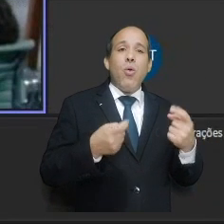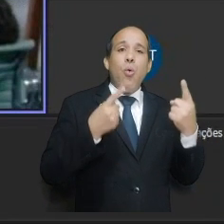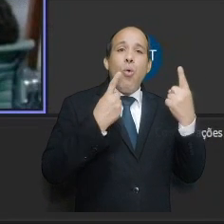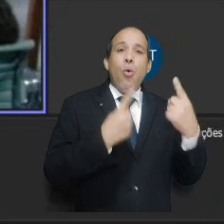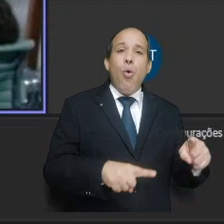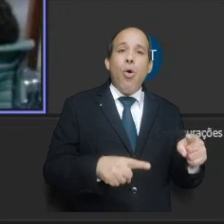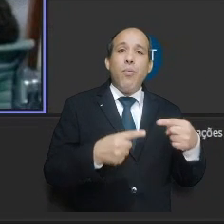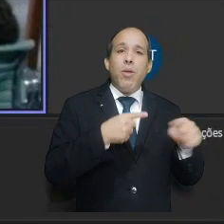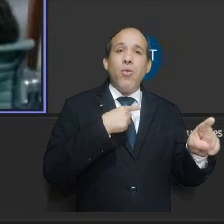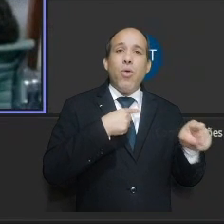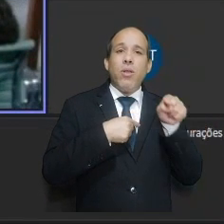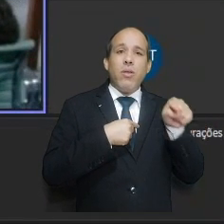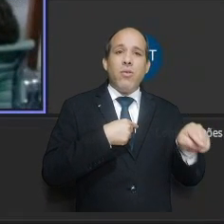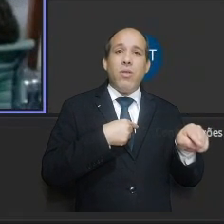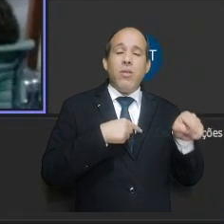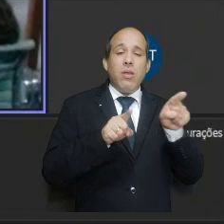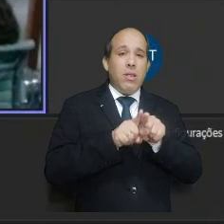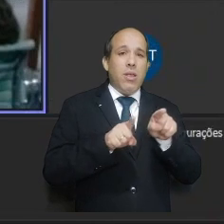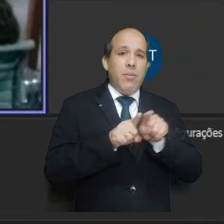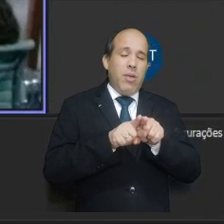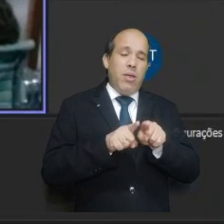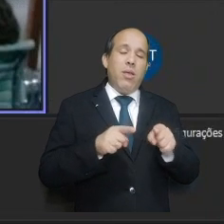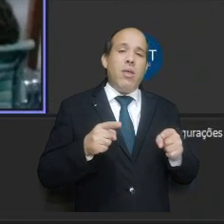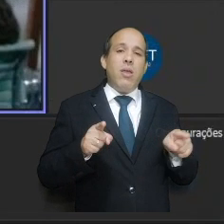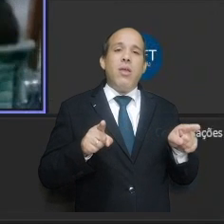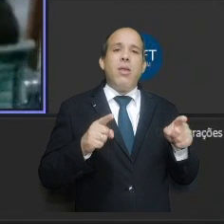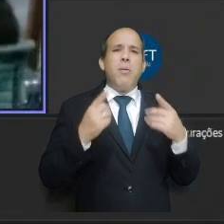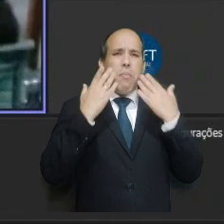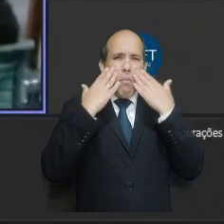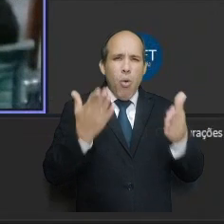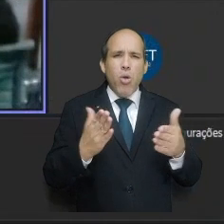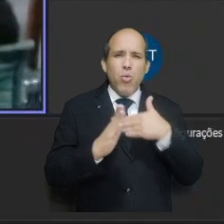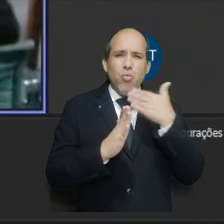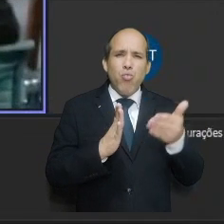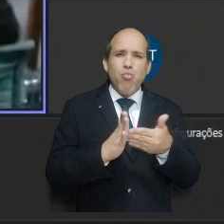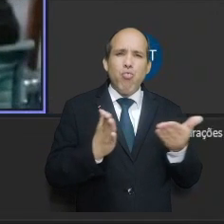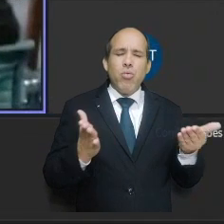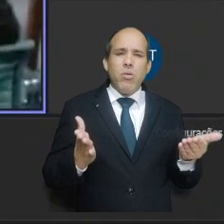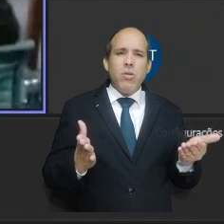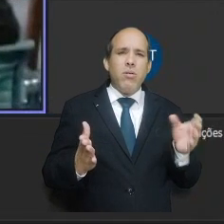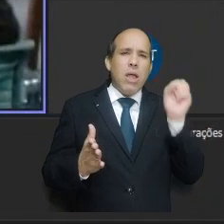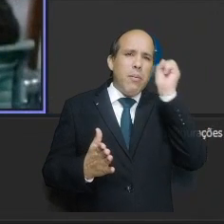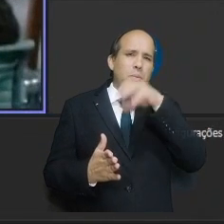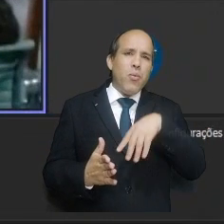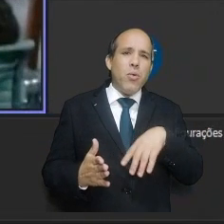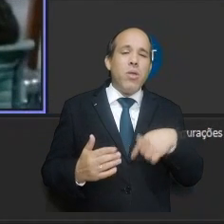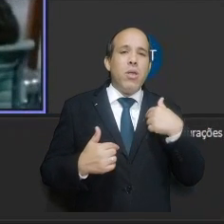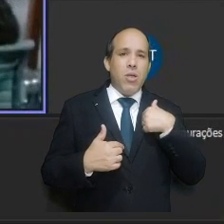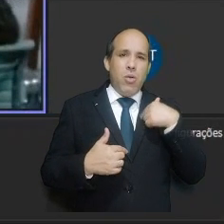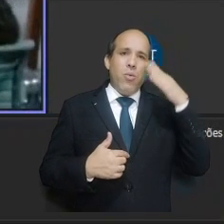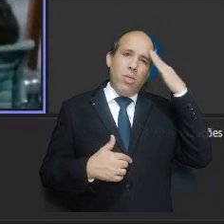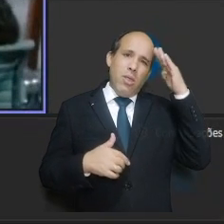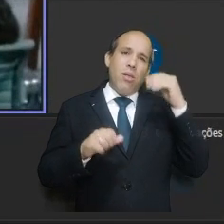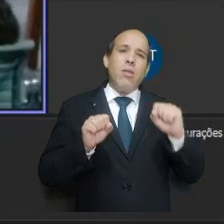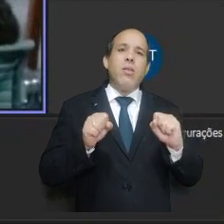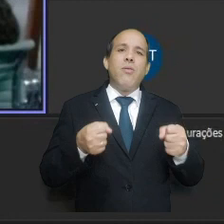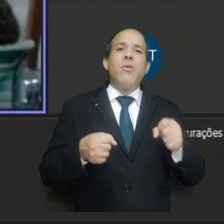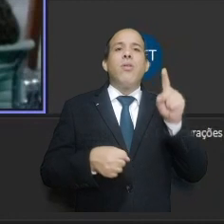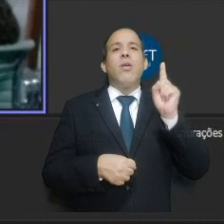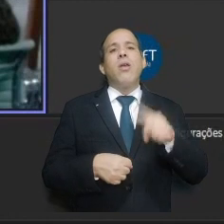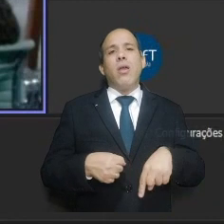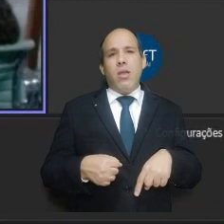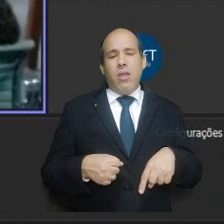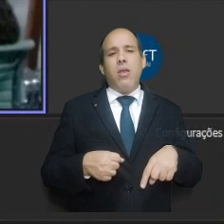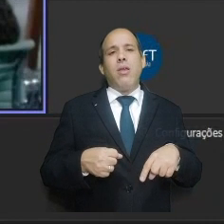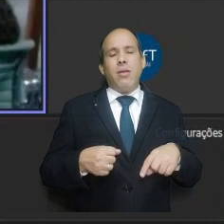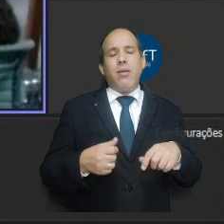permitido exercer o contraditório, e mais, de maneira pública e, assim, despodorada, eu entendo e